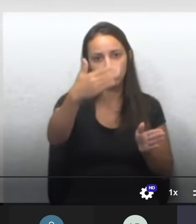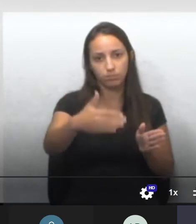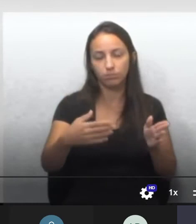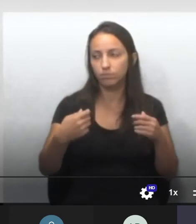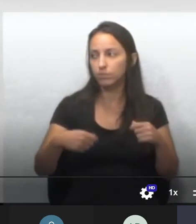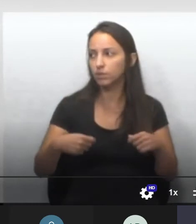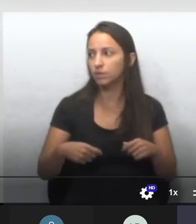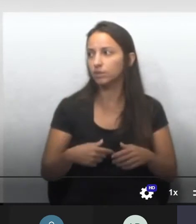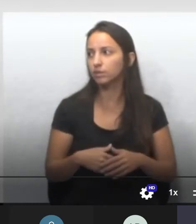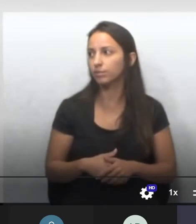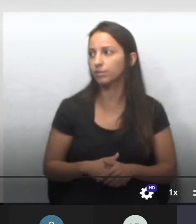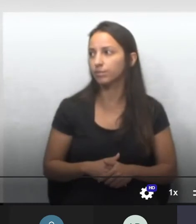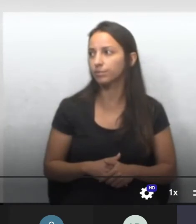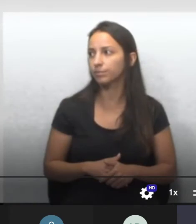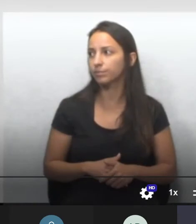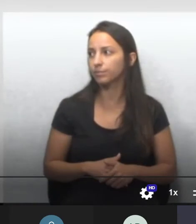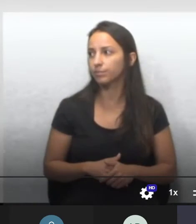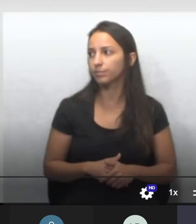Tá ok?